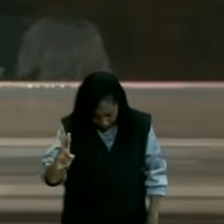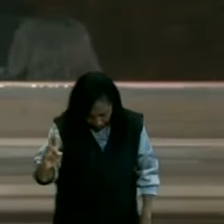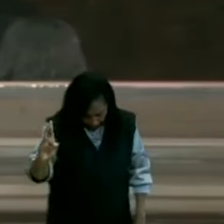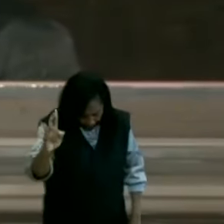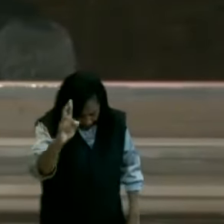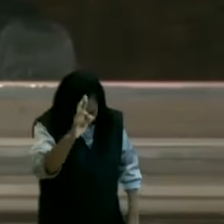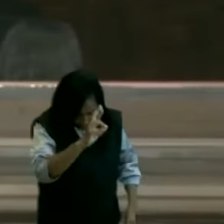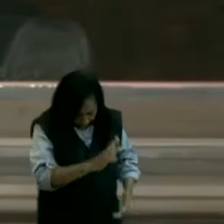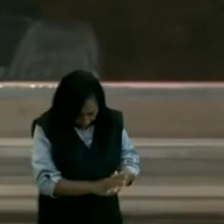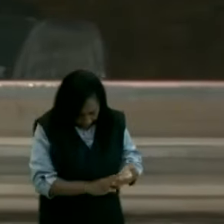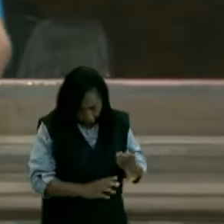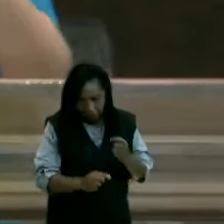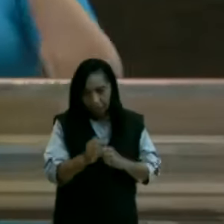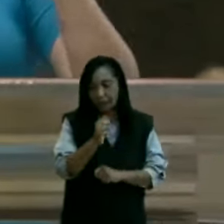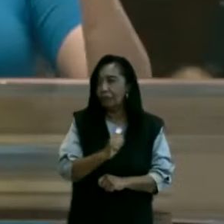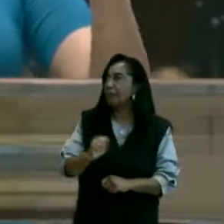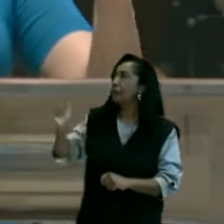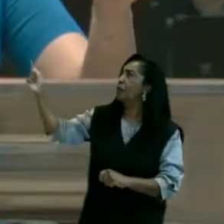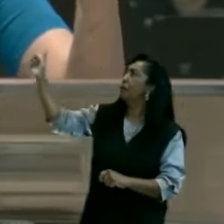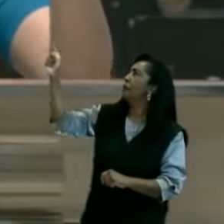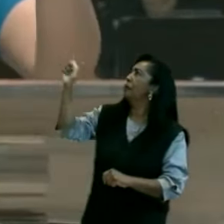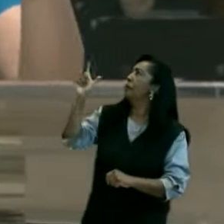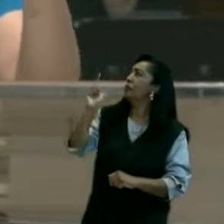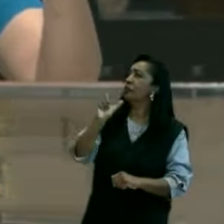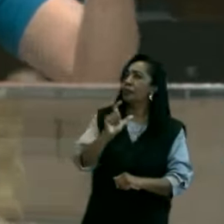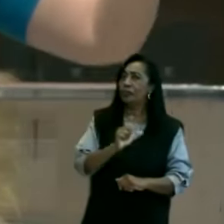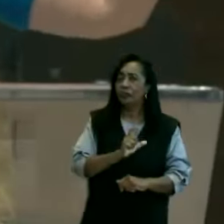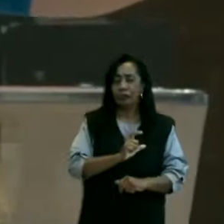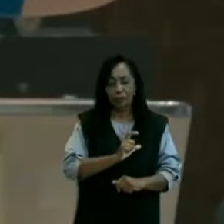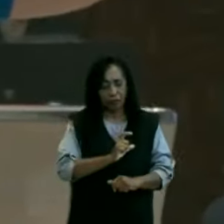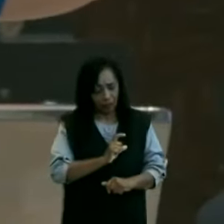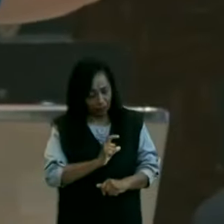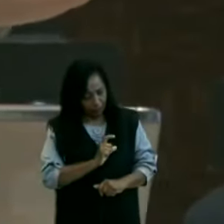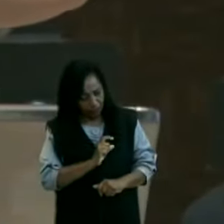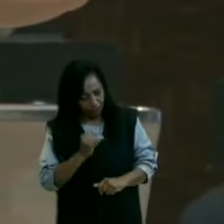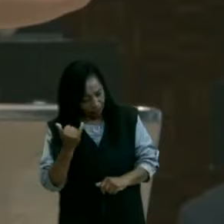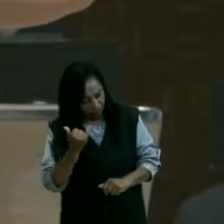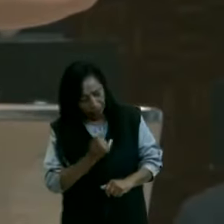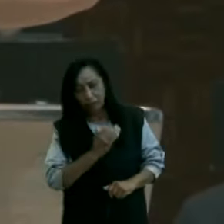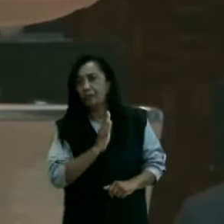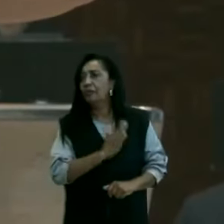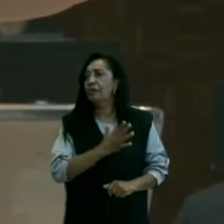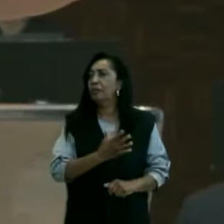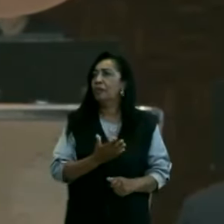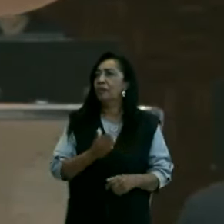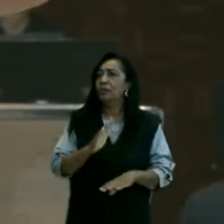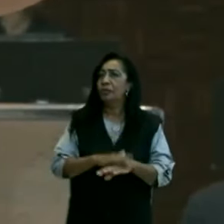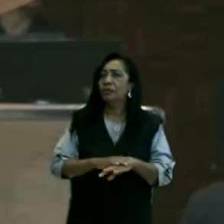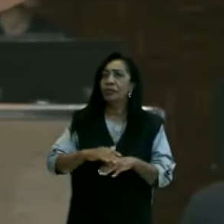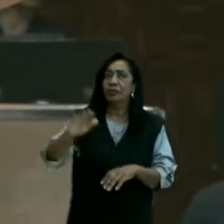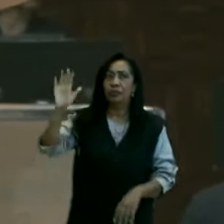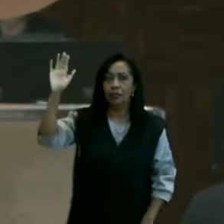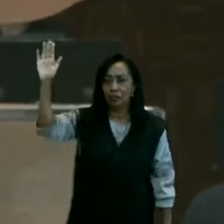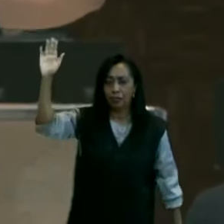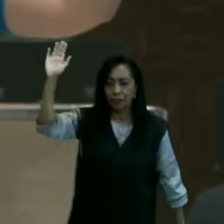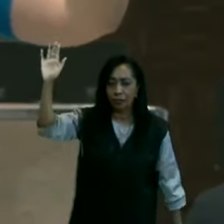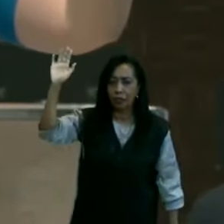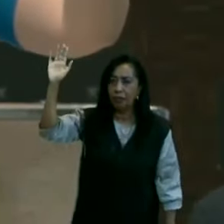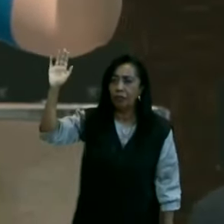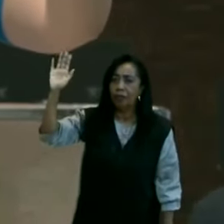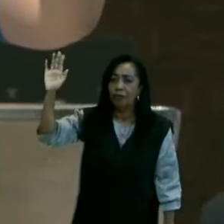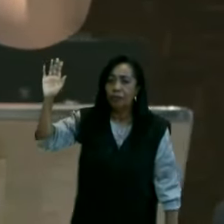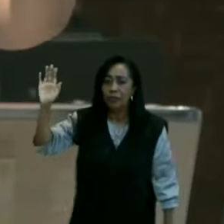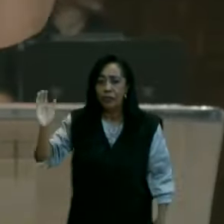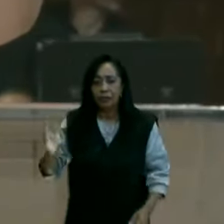Aleluia. Se essa palavra falou no seu coração, eu gostaria que você levantasse a sua mão e que nós